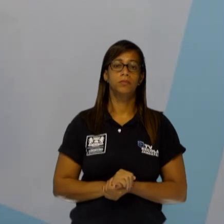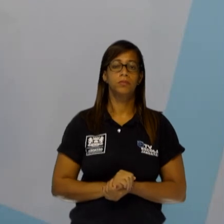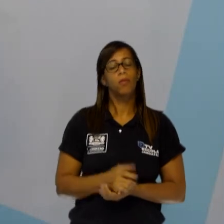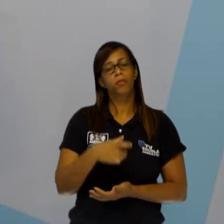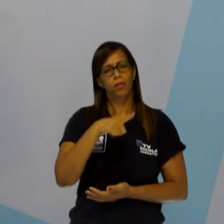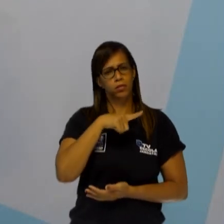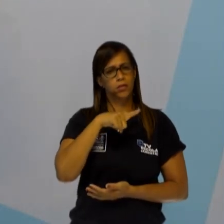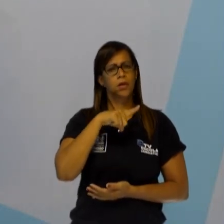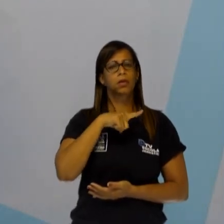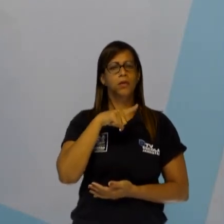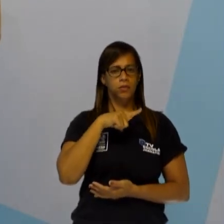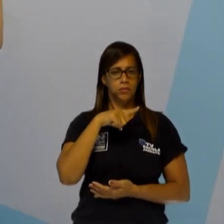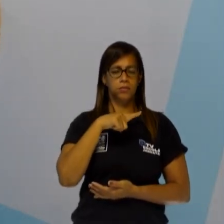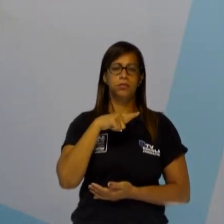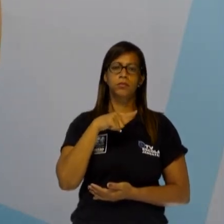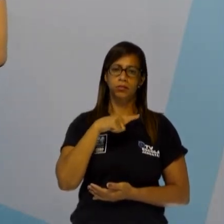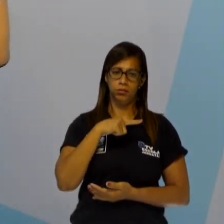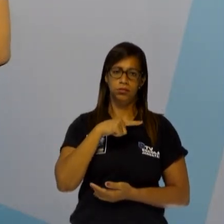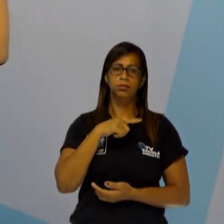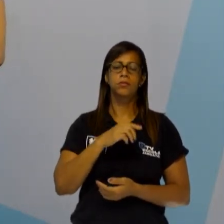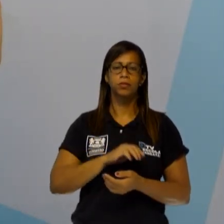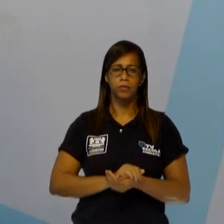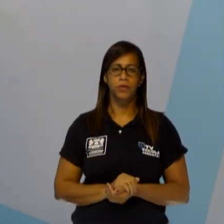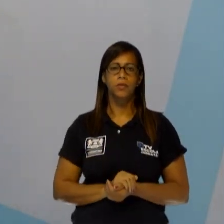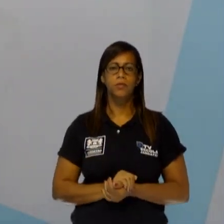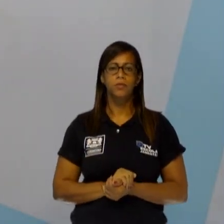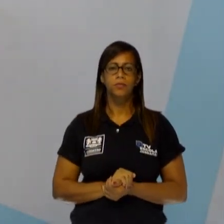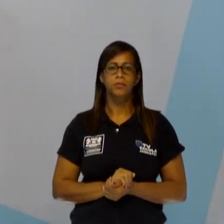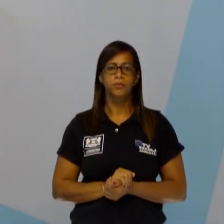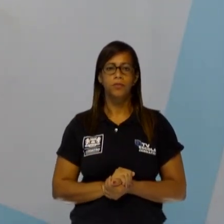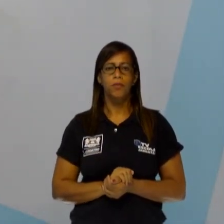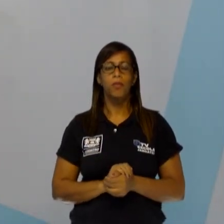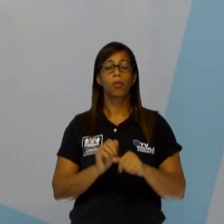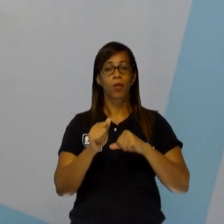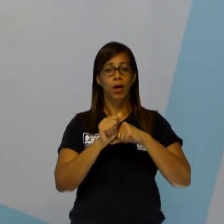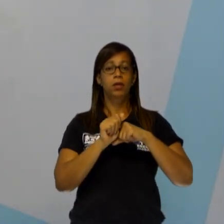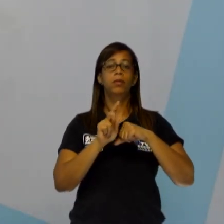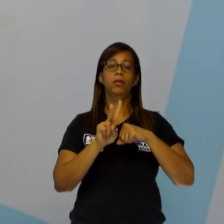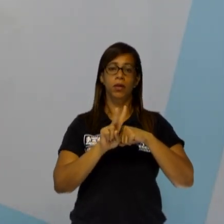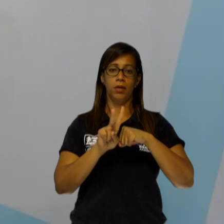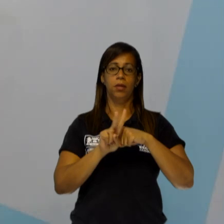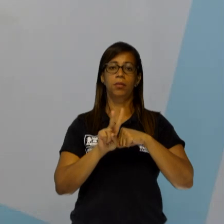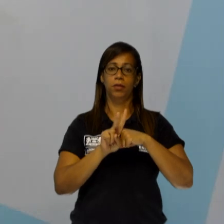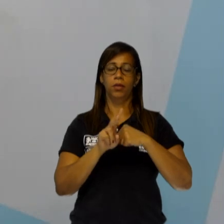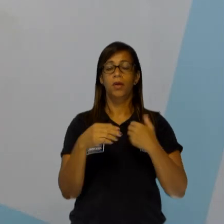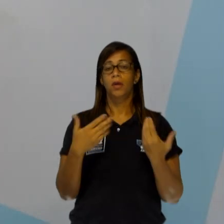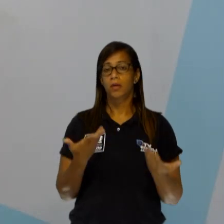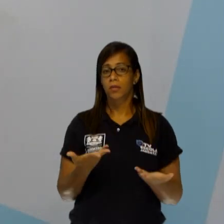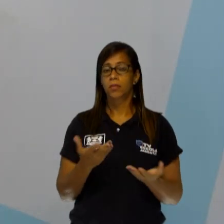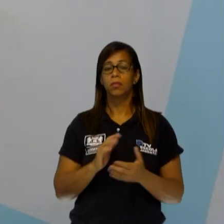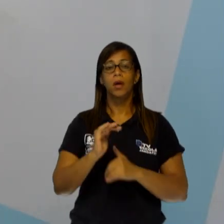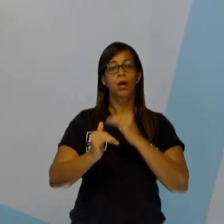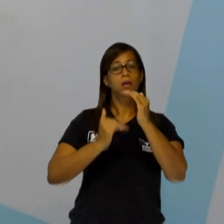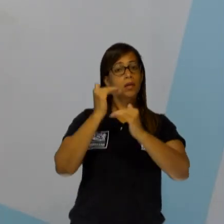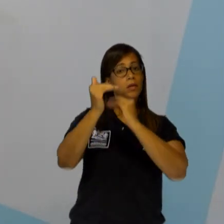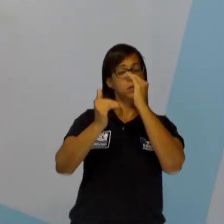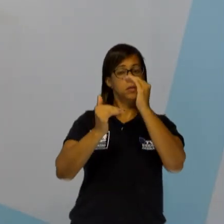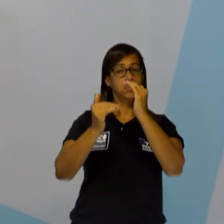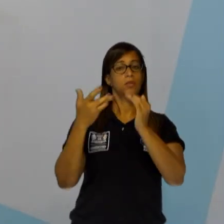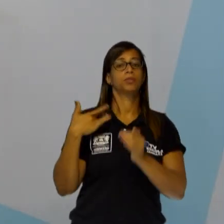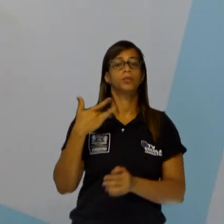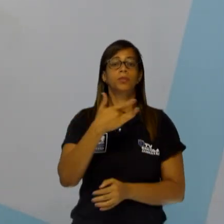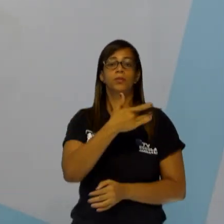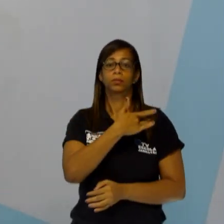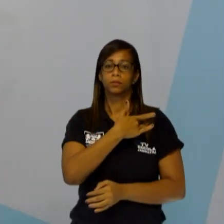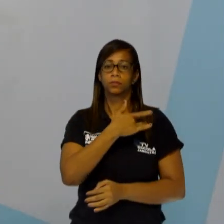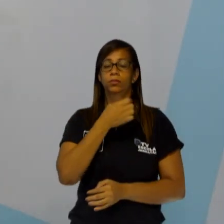temos aí sim a questão dos advérbios, né? Eu dou... para ela crescer saudável amanhã, eu dou toda a proteção hoje. Então a